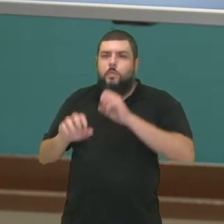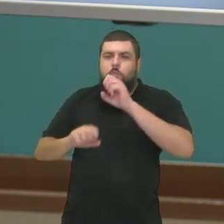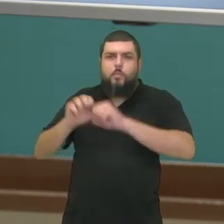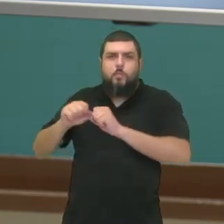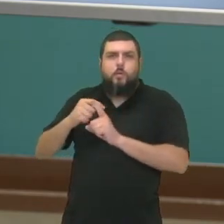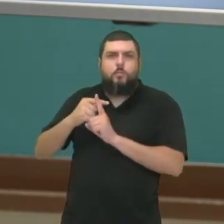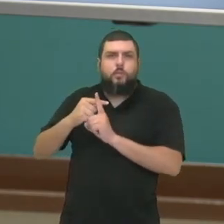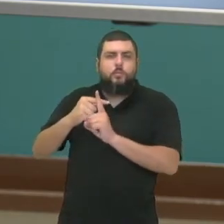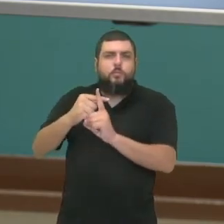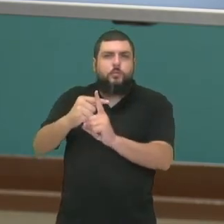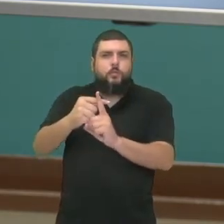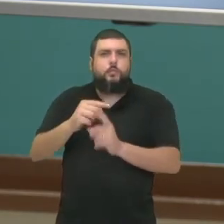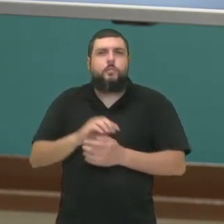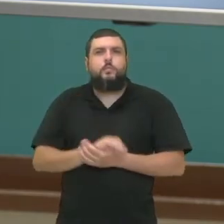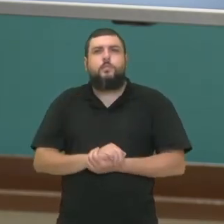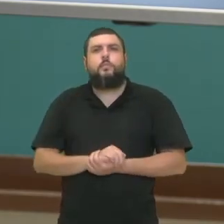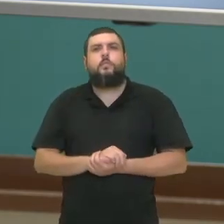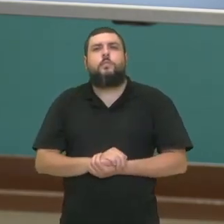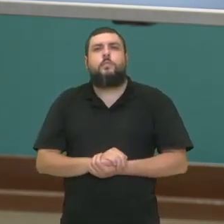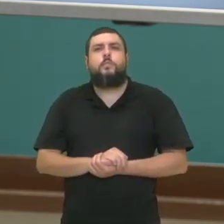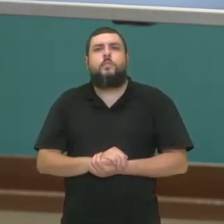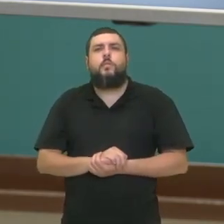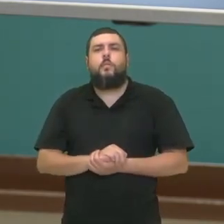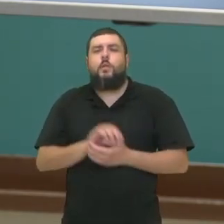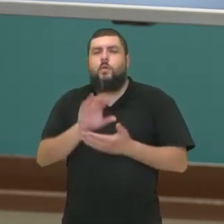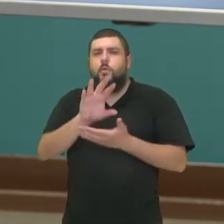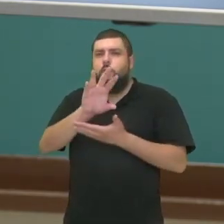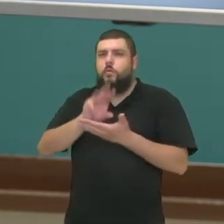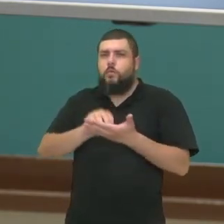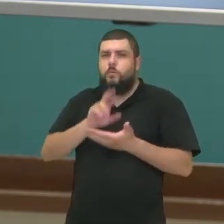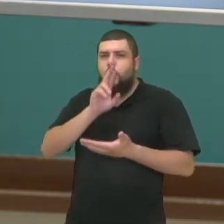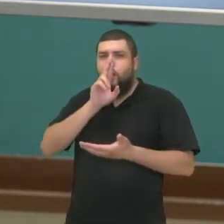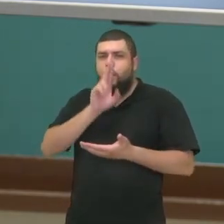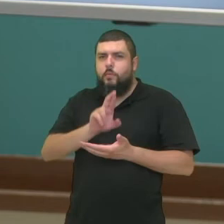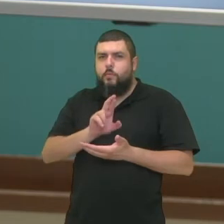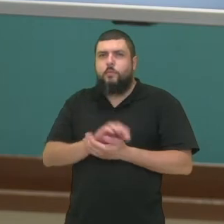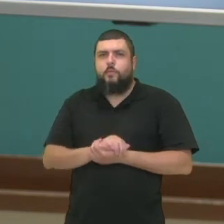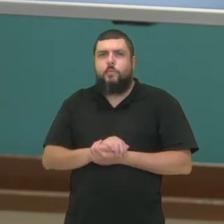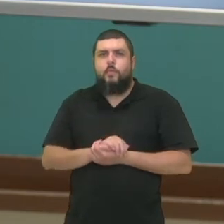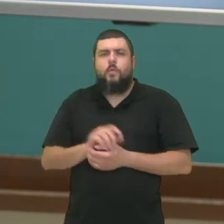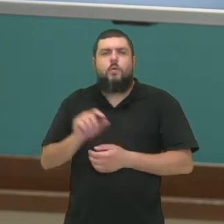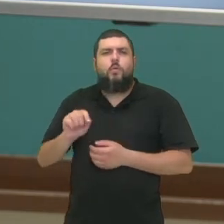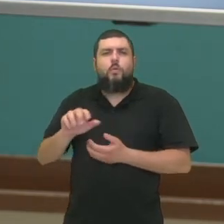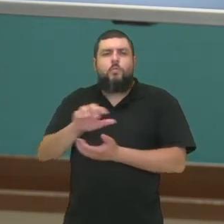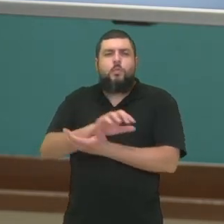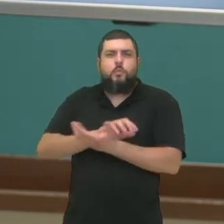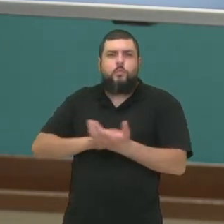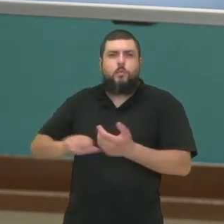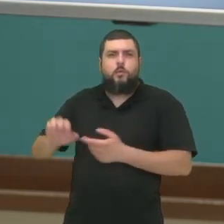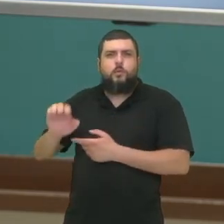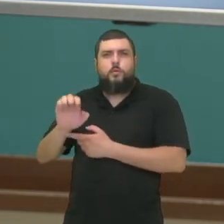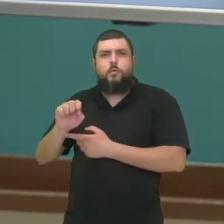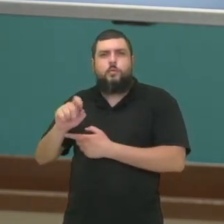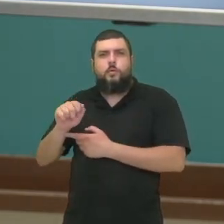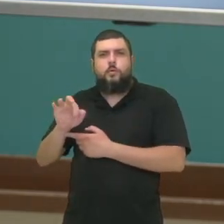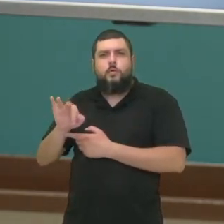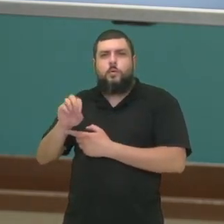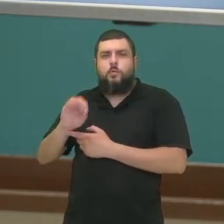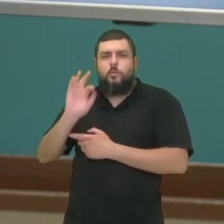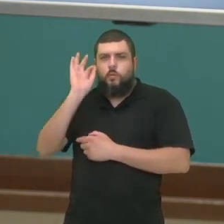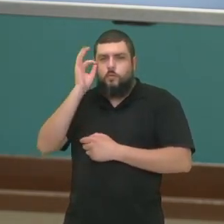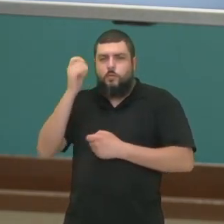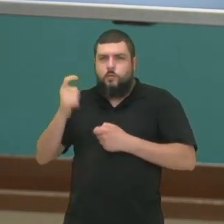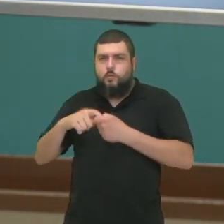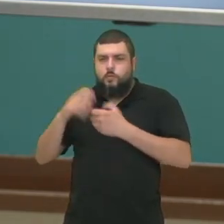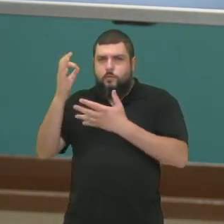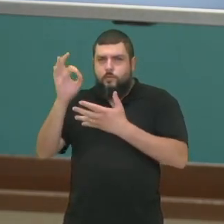na Via Ápia. Agora com vocês, galerinha, copiem seu caderno e responda. O que foi a revolta de Espartaco? Daqui a pouquinho nós